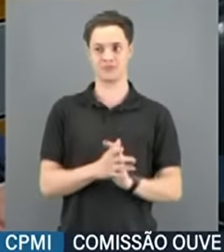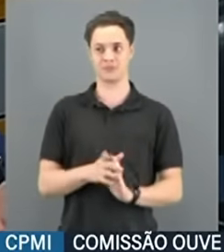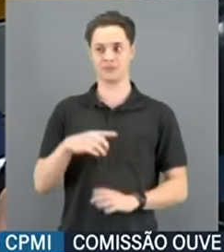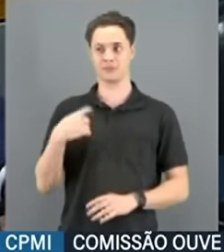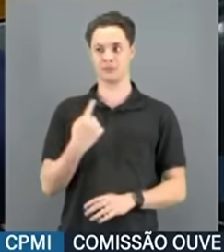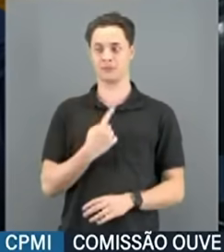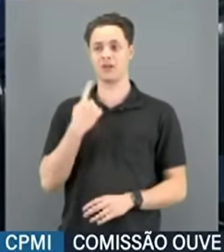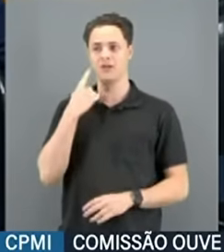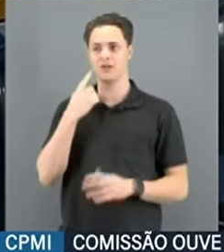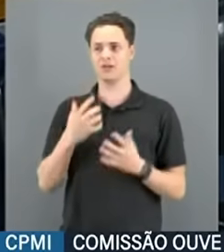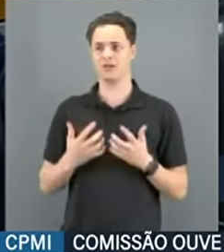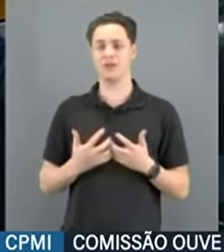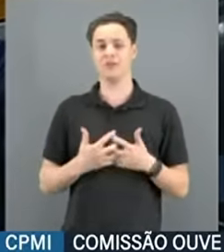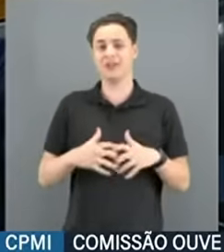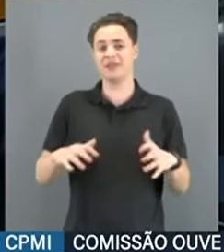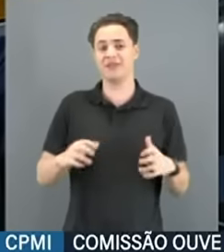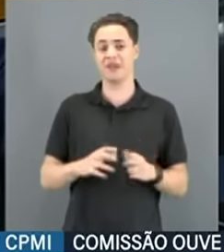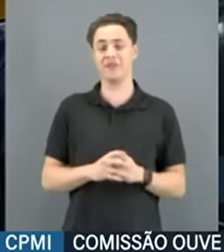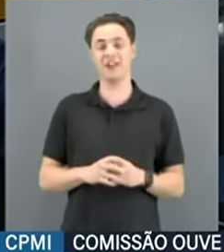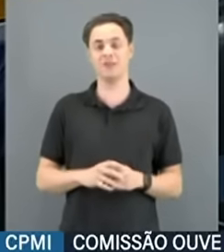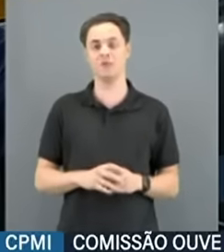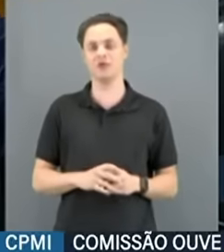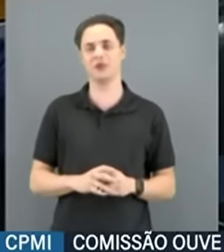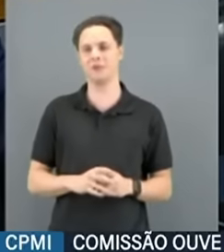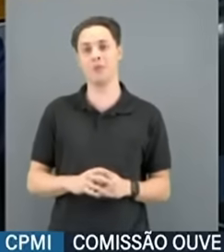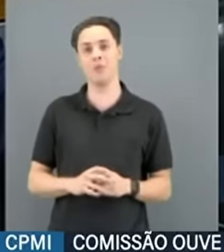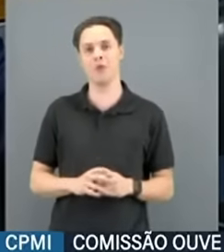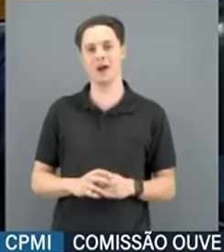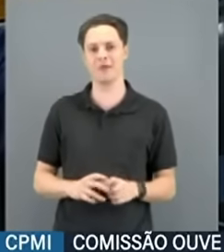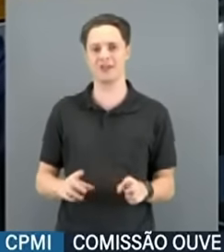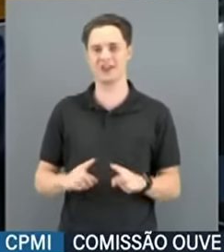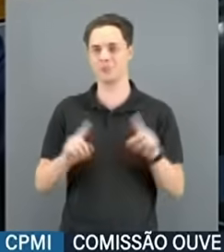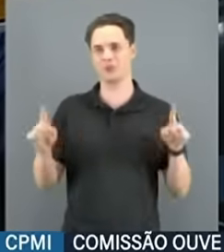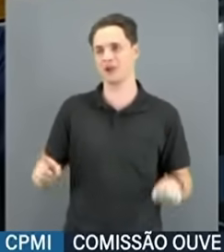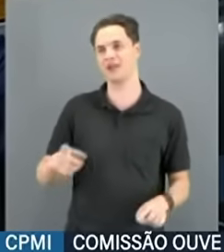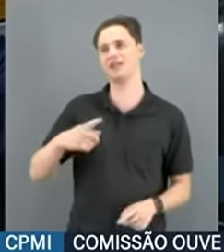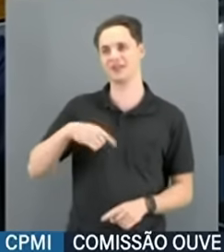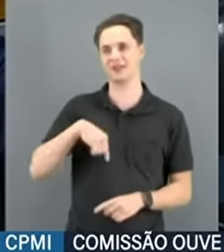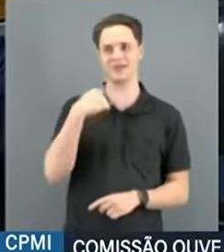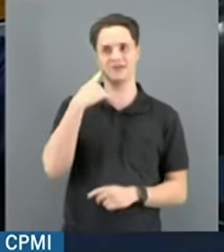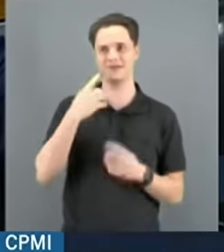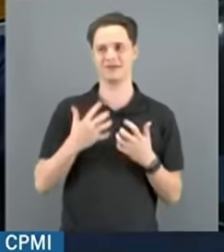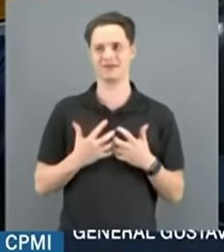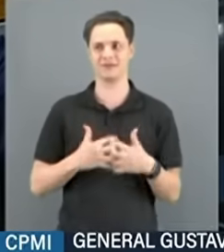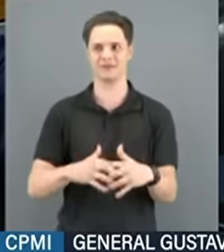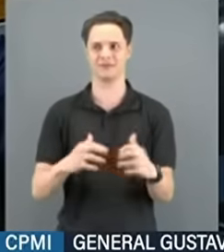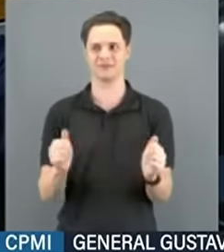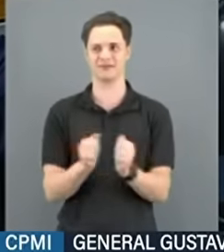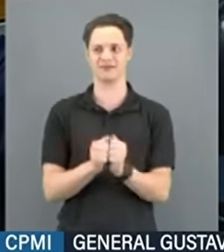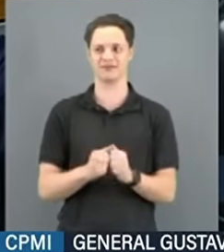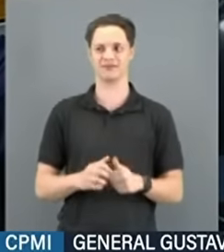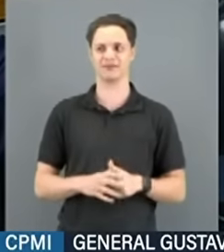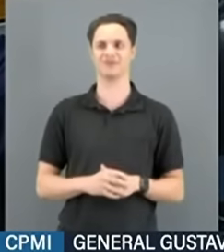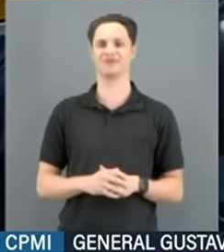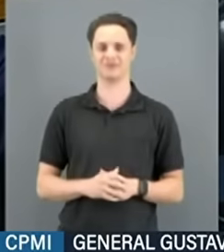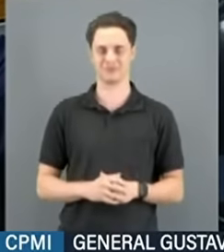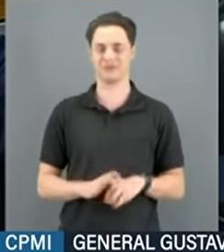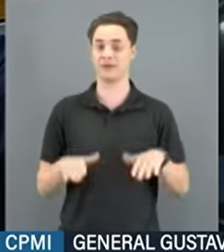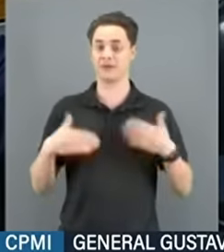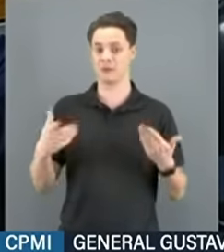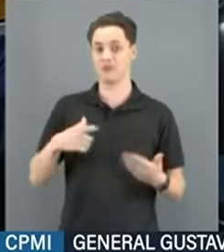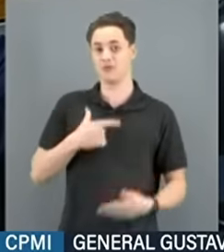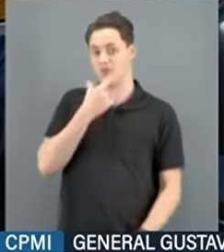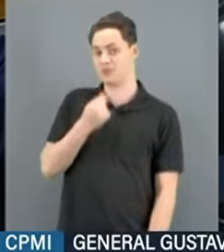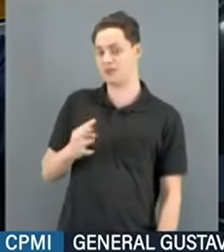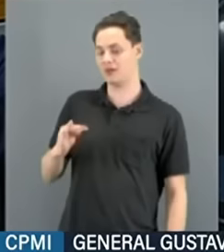a Constituição, inclusive suas cláusulas pétreas, manifestações pacíficas. Salvo engano, general, o general